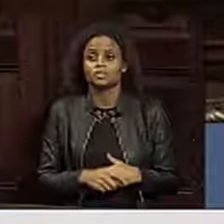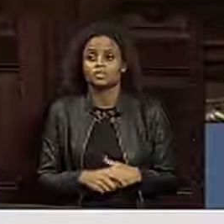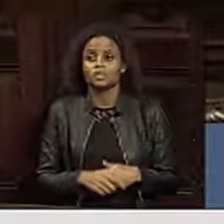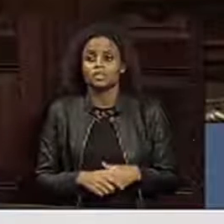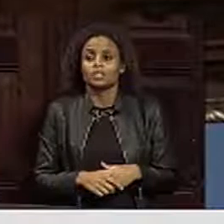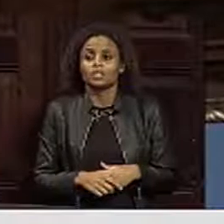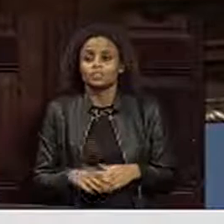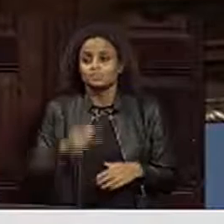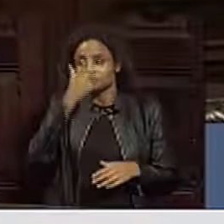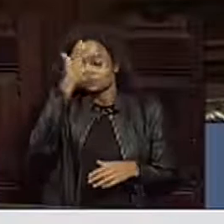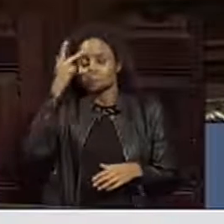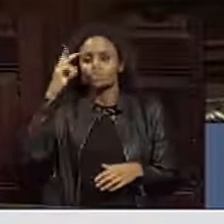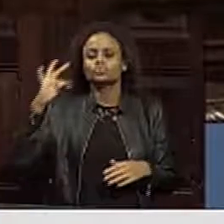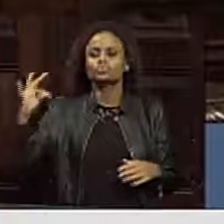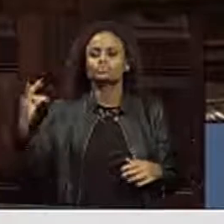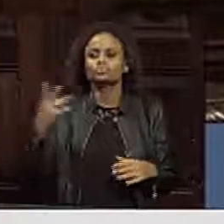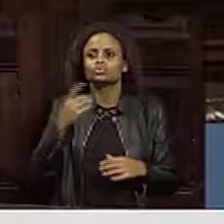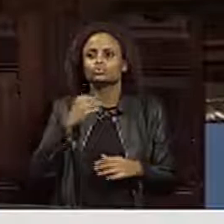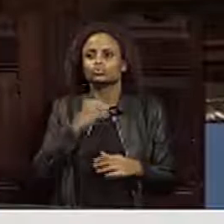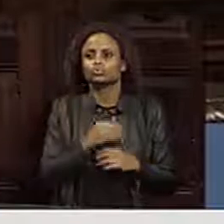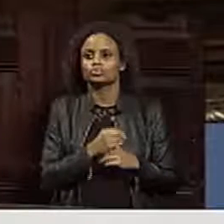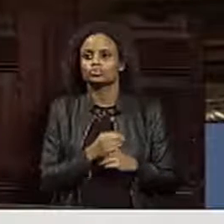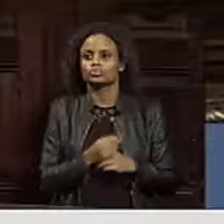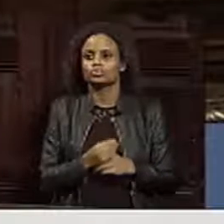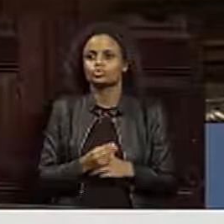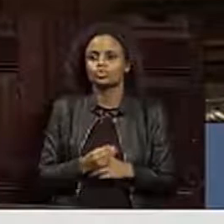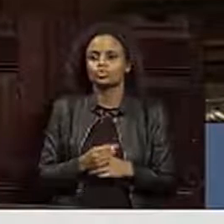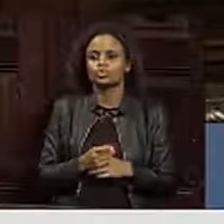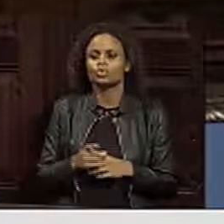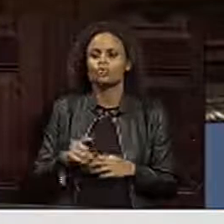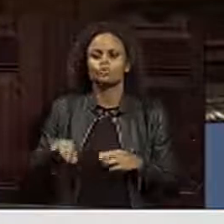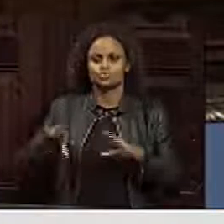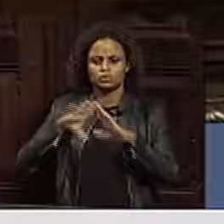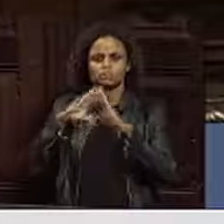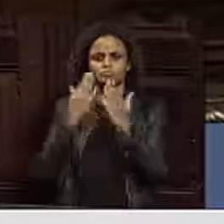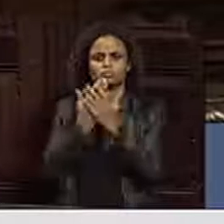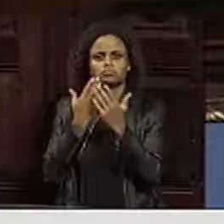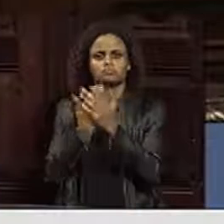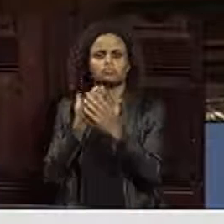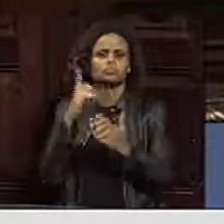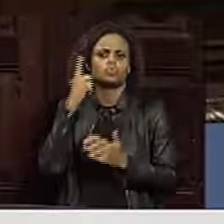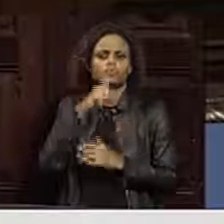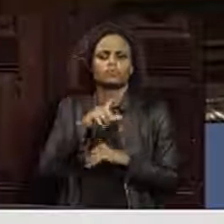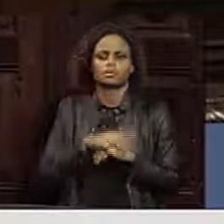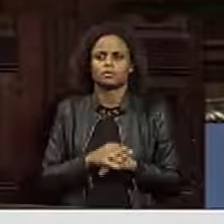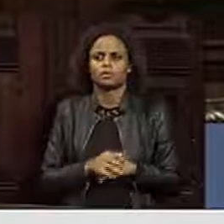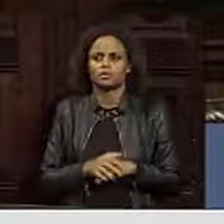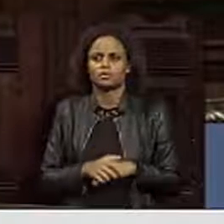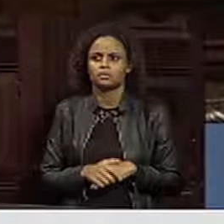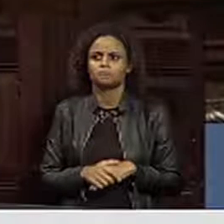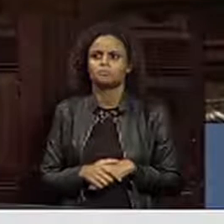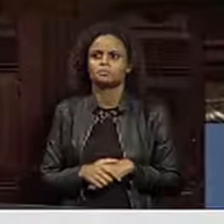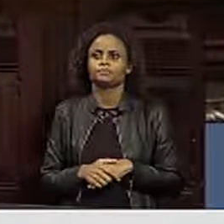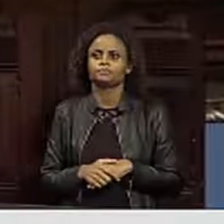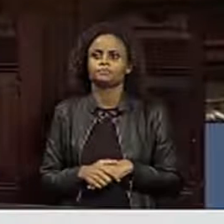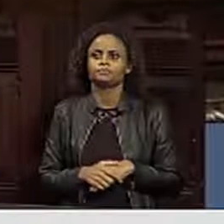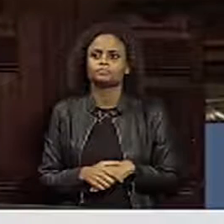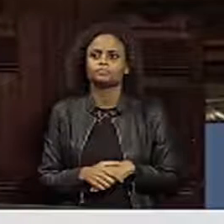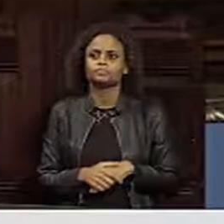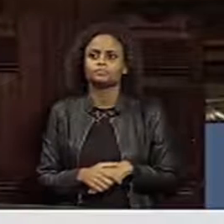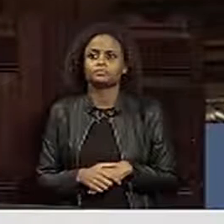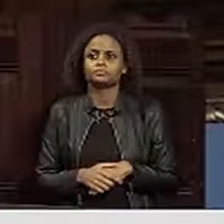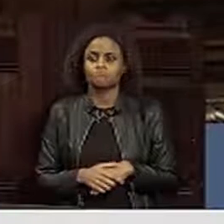acesso a todos os níveis de educação. Nós podemos nos dar o luxo de